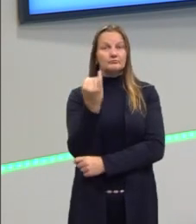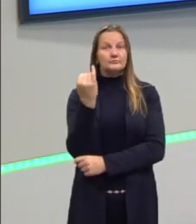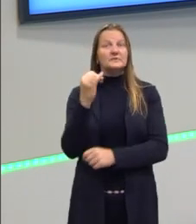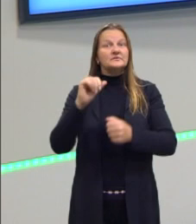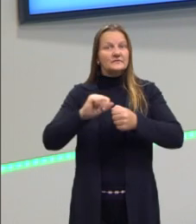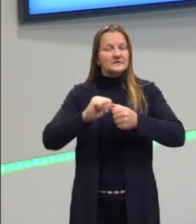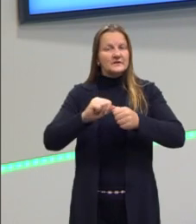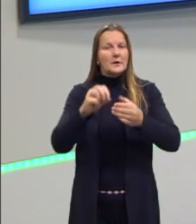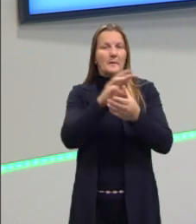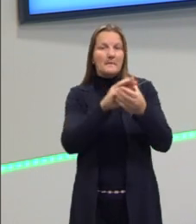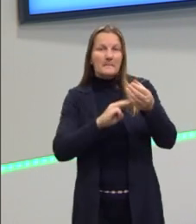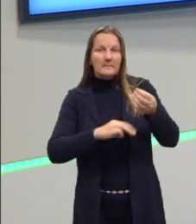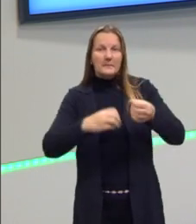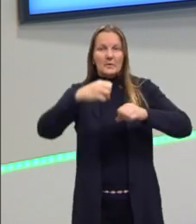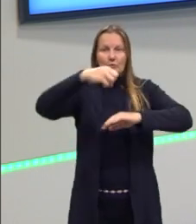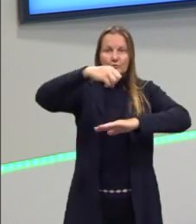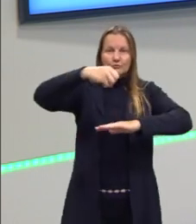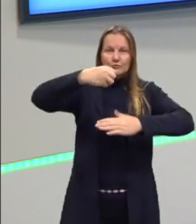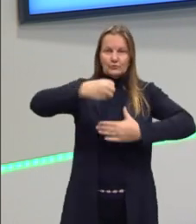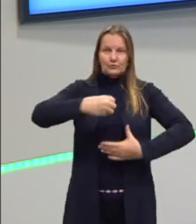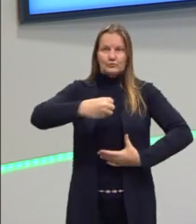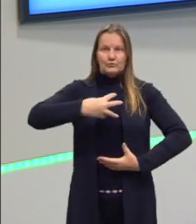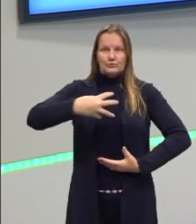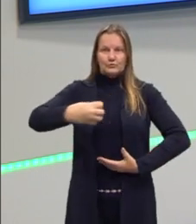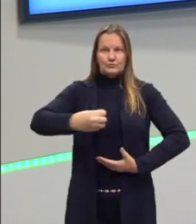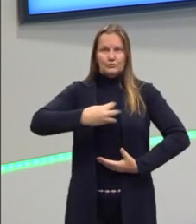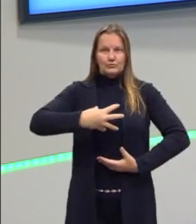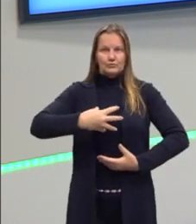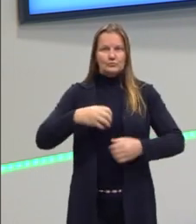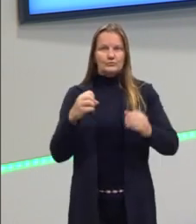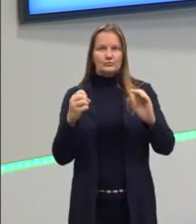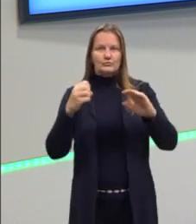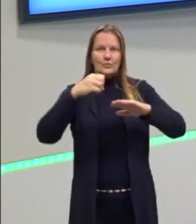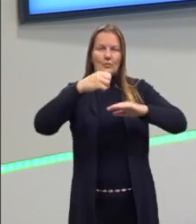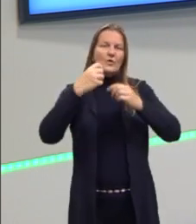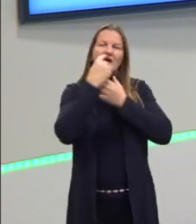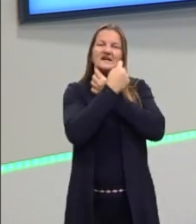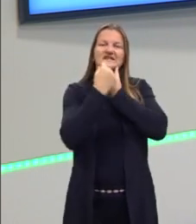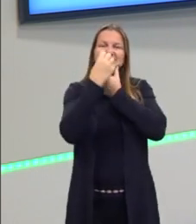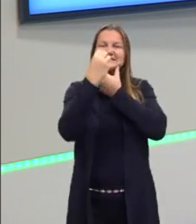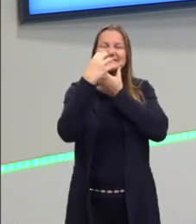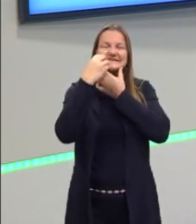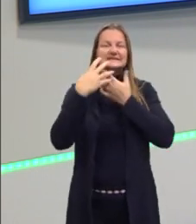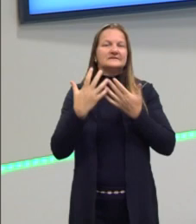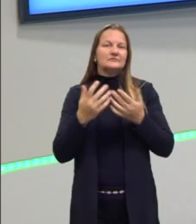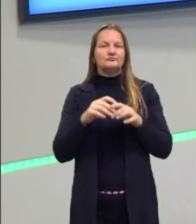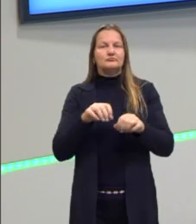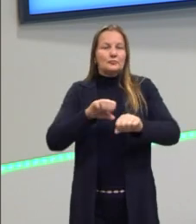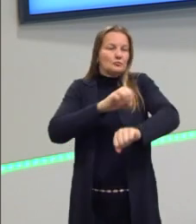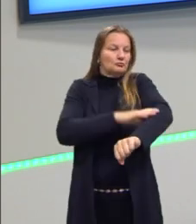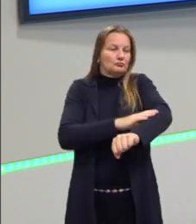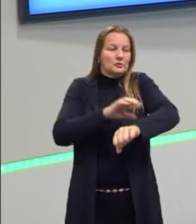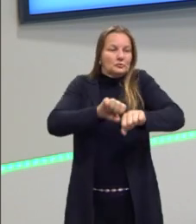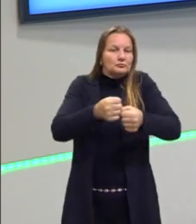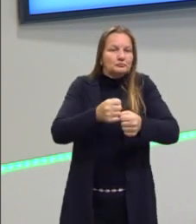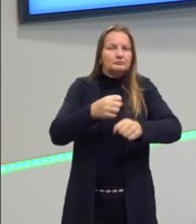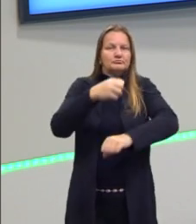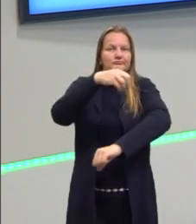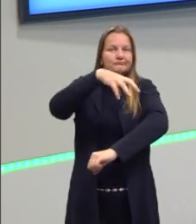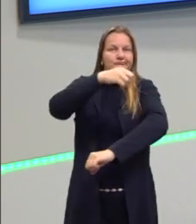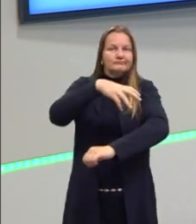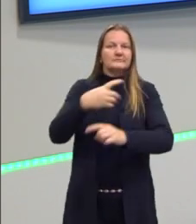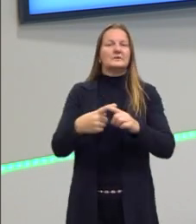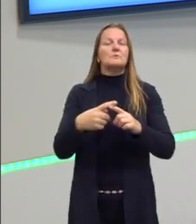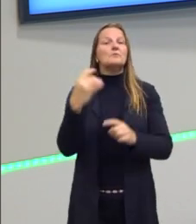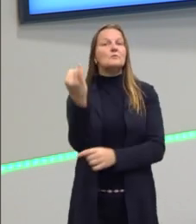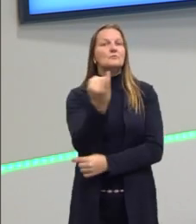desse método neste diagnóstico de raio x na hora de hoje a gente vai entender um pouquinho dele e saber como é importante